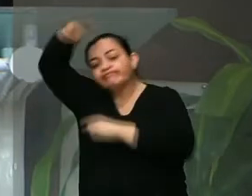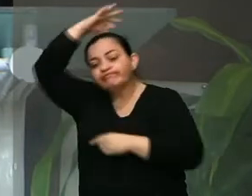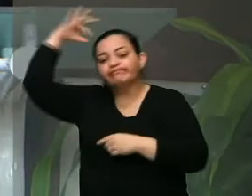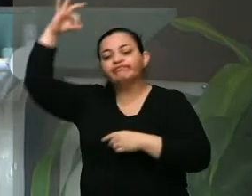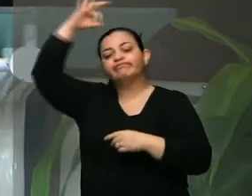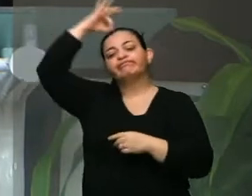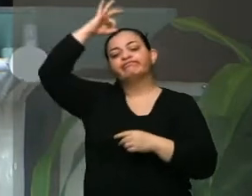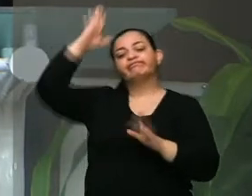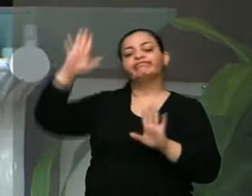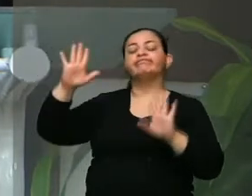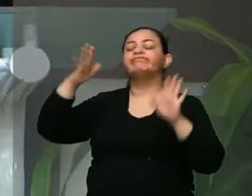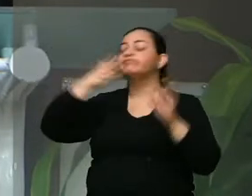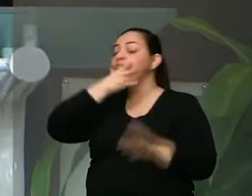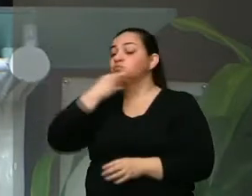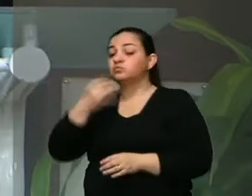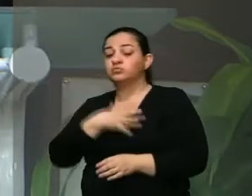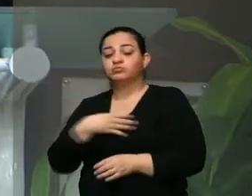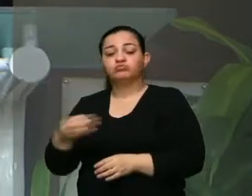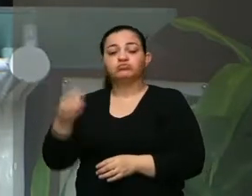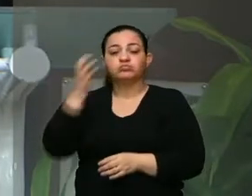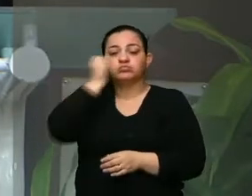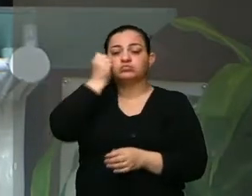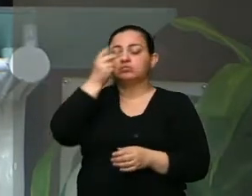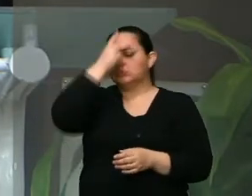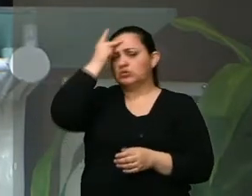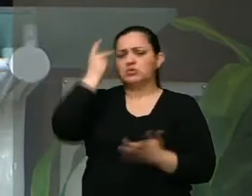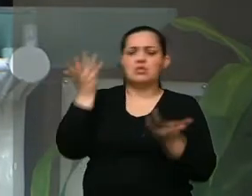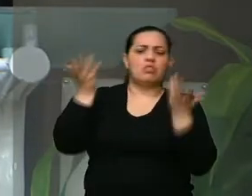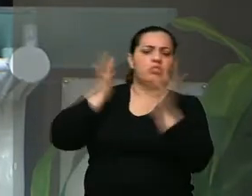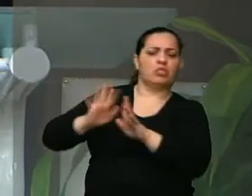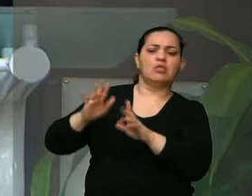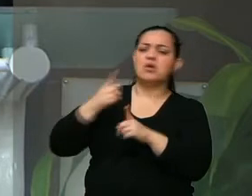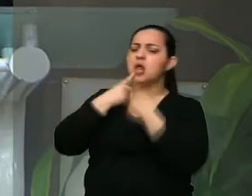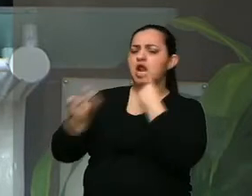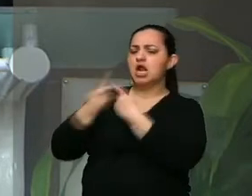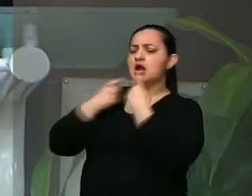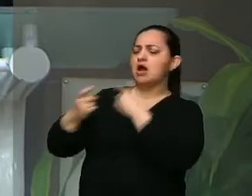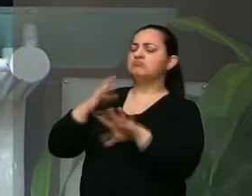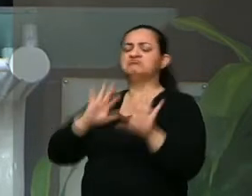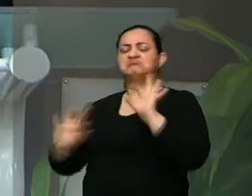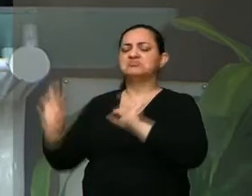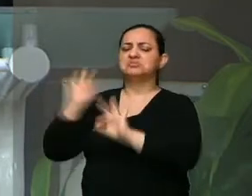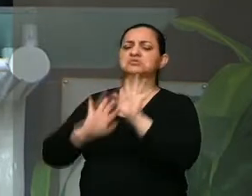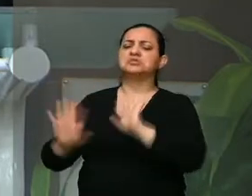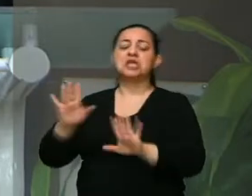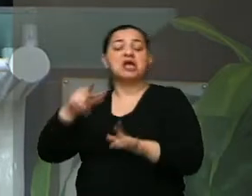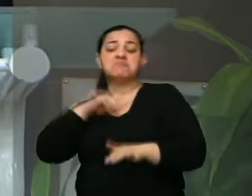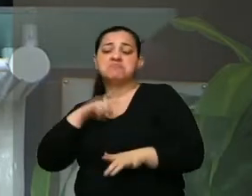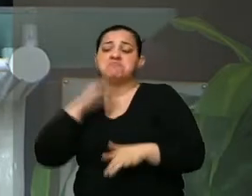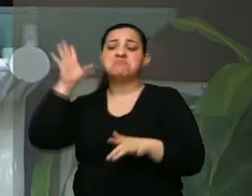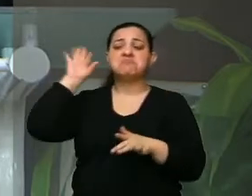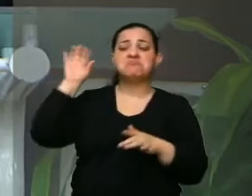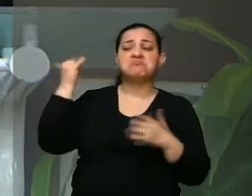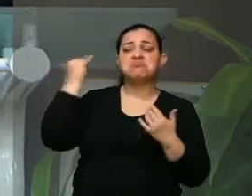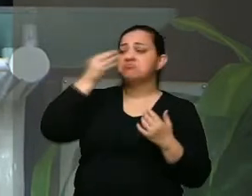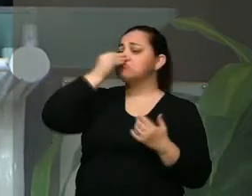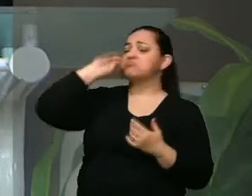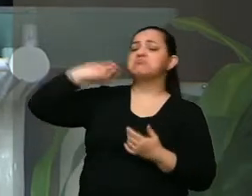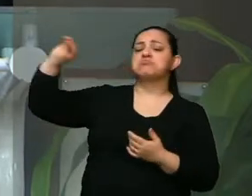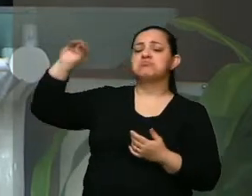e filho a pessoa já argumenta já houve mas já